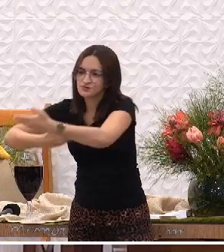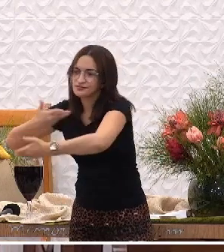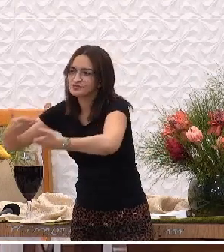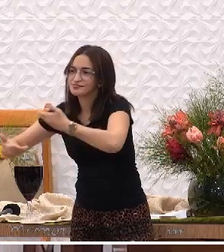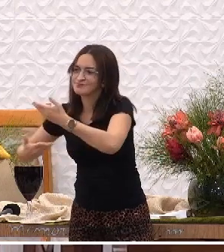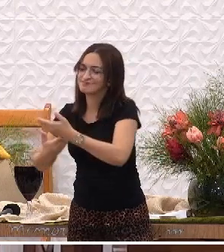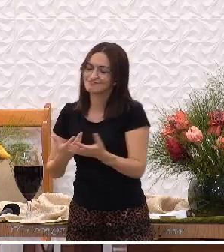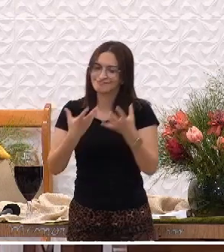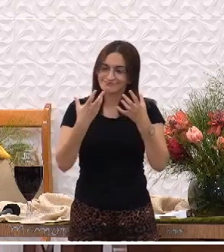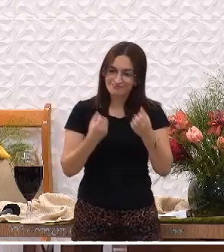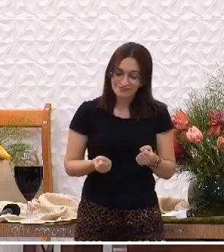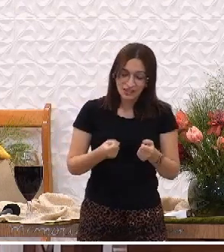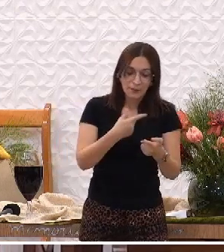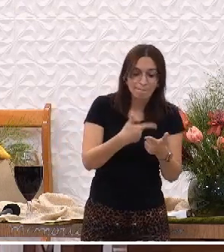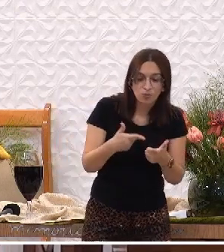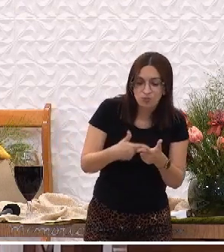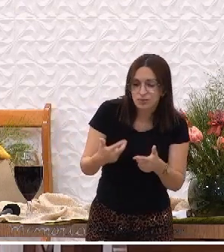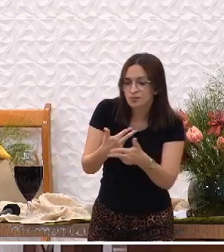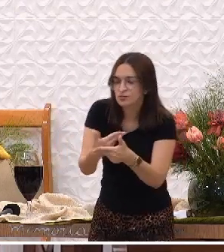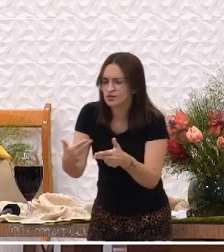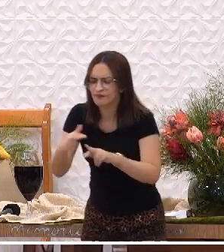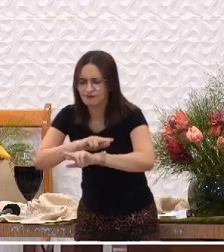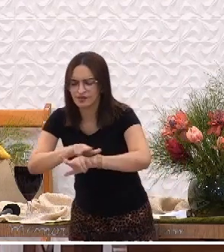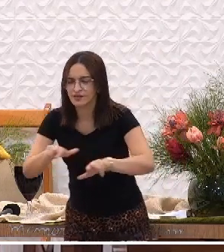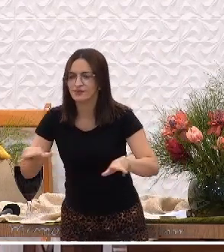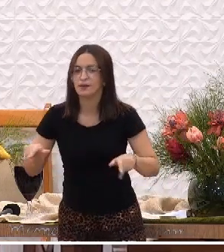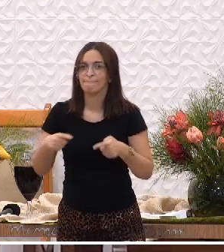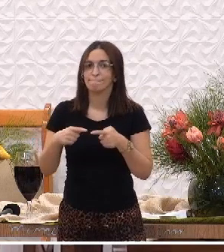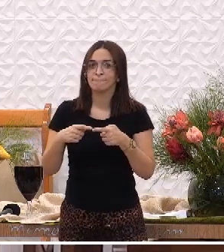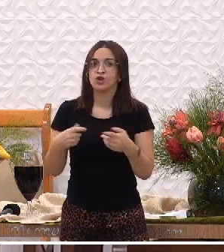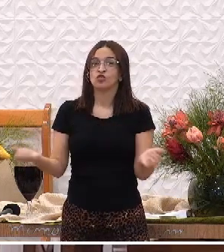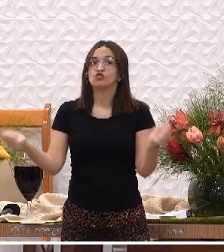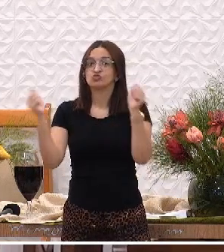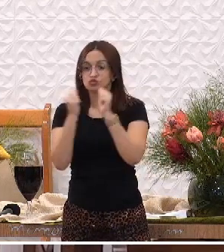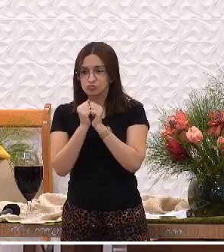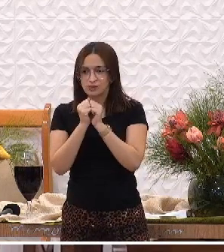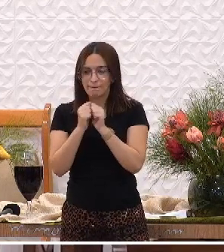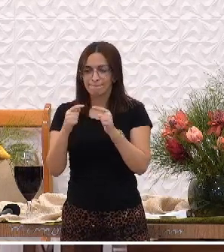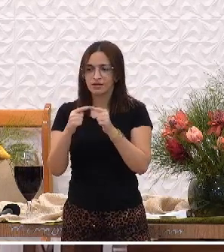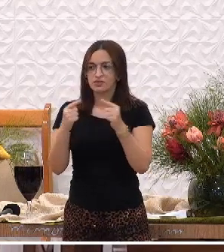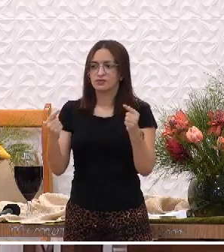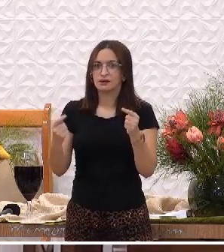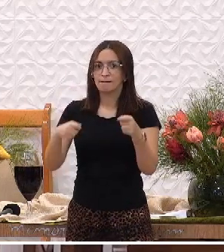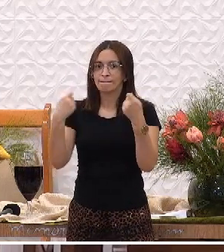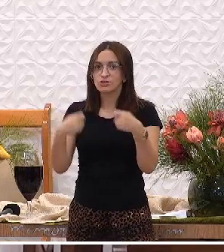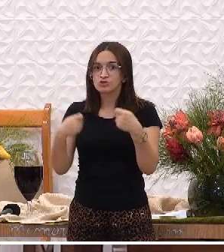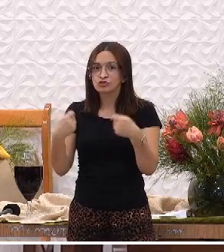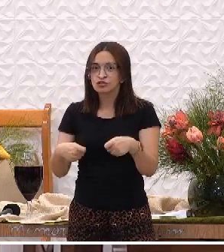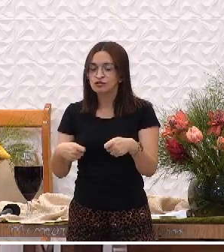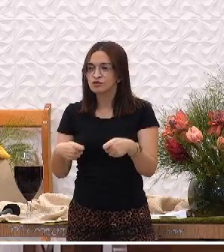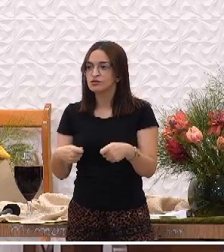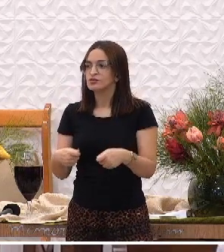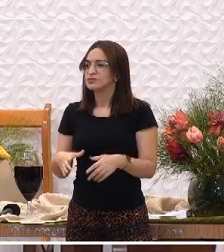era uma questão de igreja local, mas às vezes era necessário que isso fosse resolvido de uma forma mais ampla. E a igreja se unia,